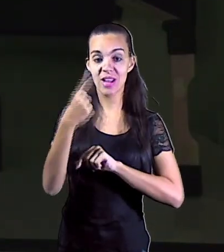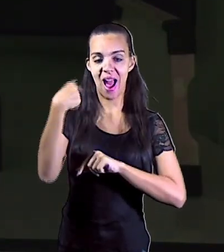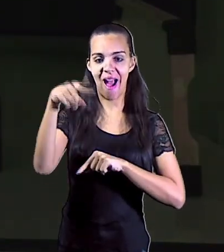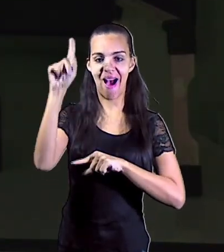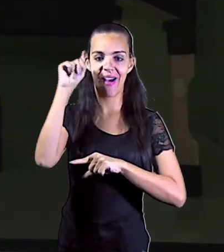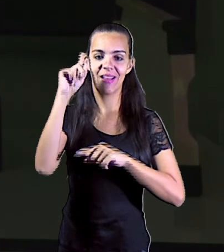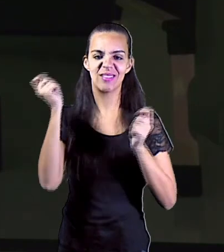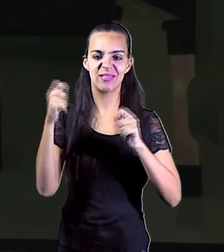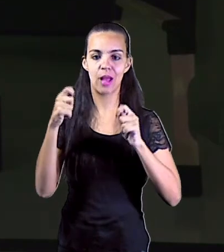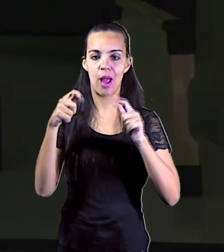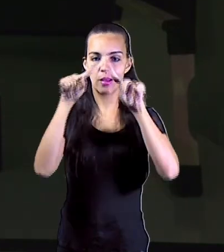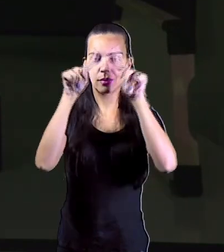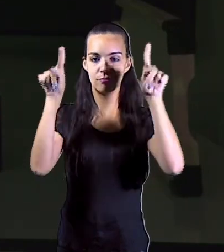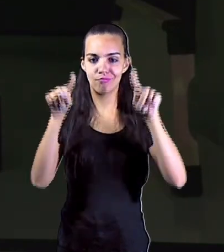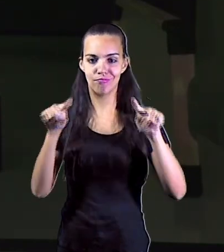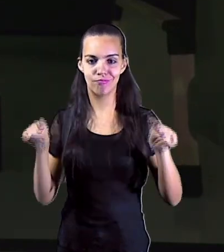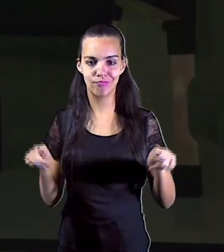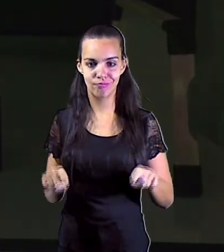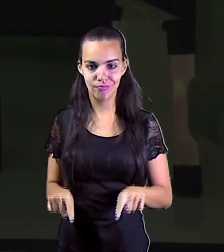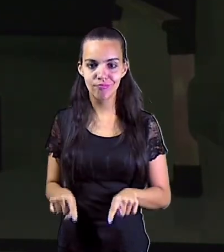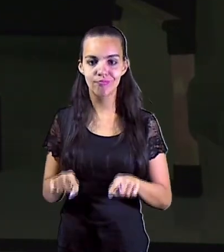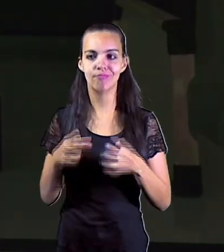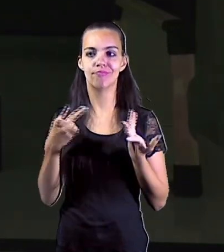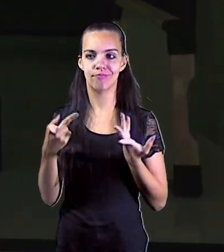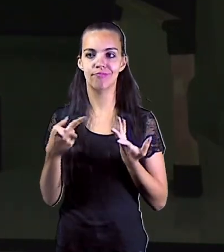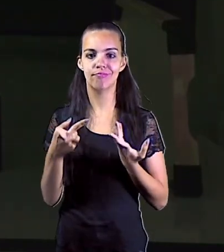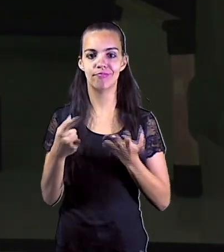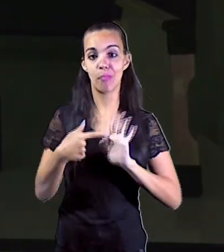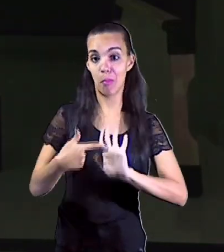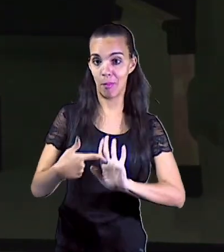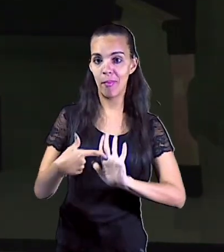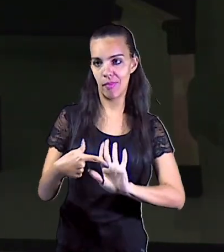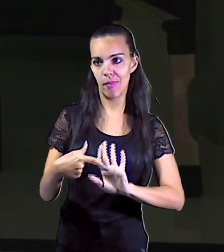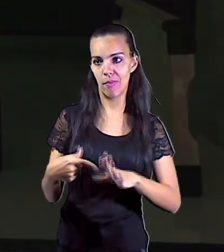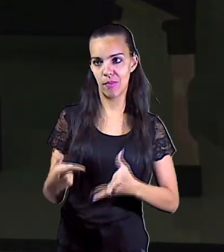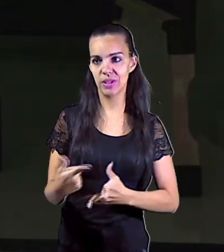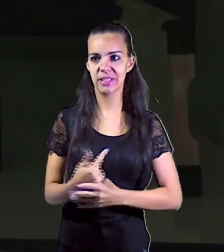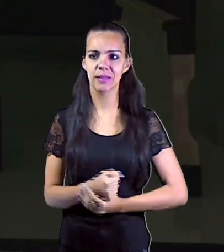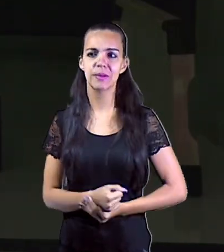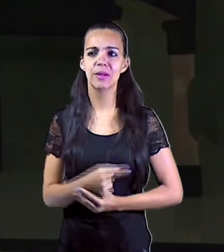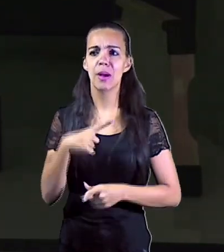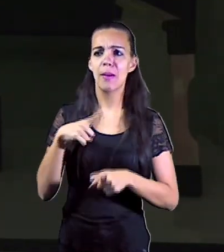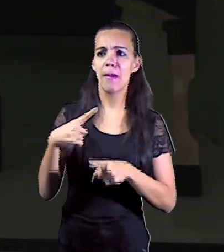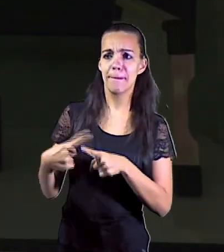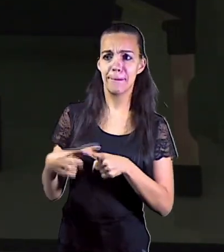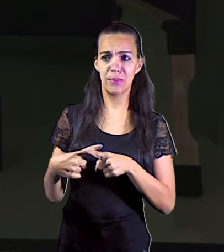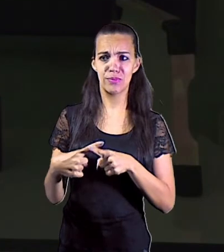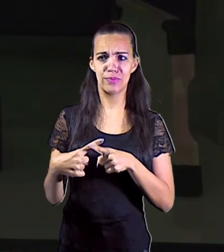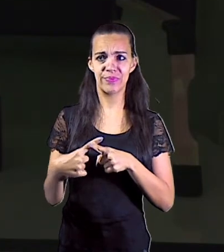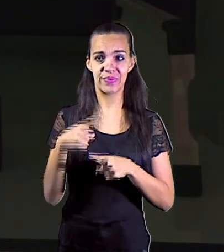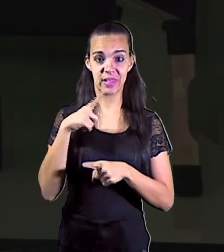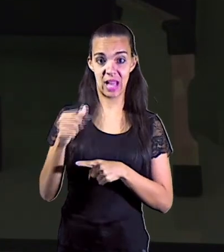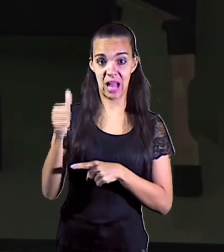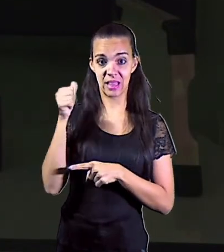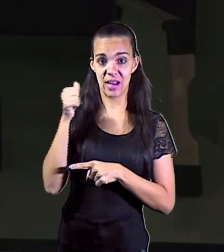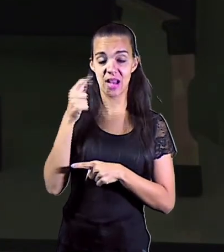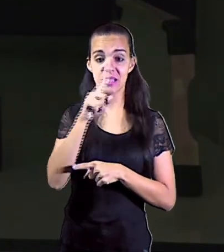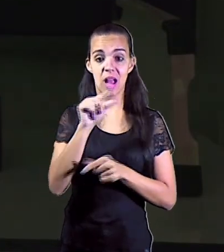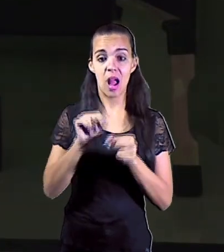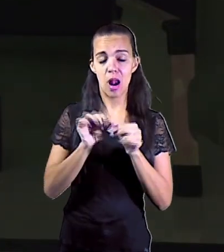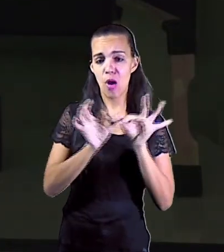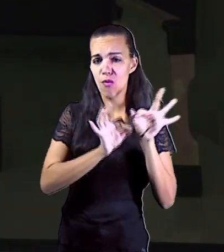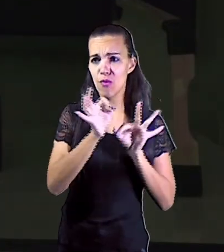e lá atrás na parede uma sombra projetada. Por quê? Porque essa sombra ela foi projetada em